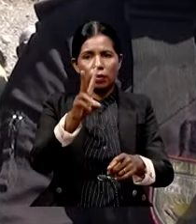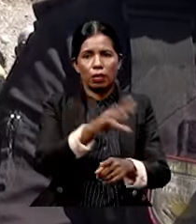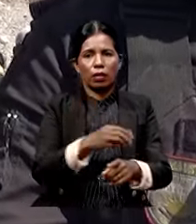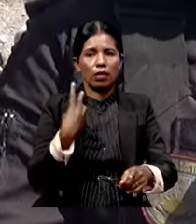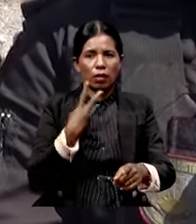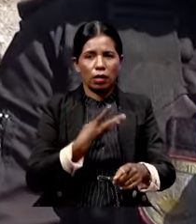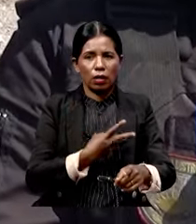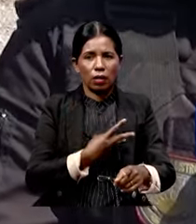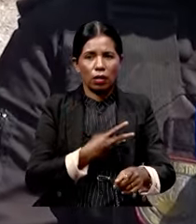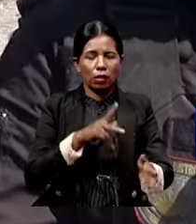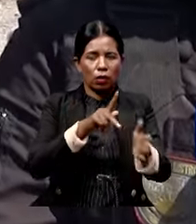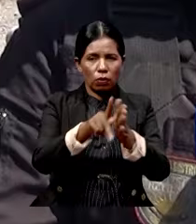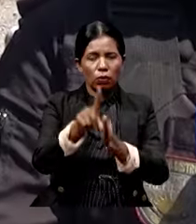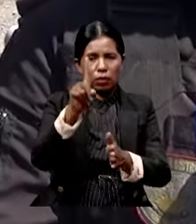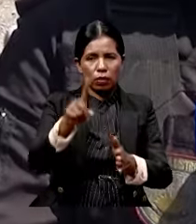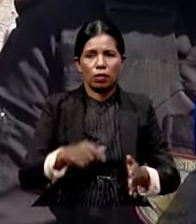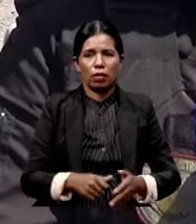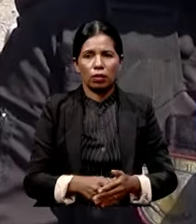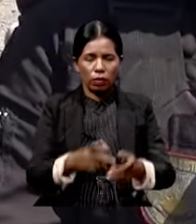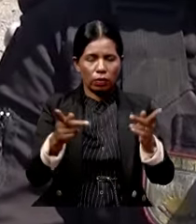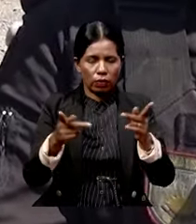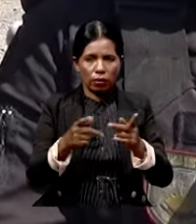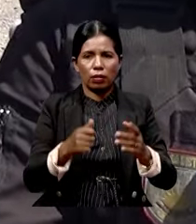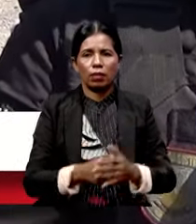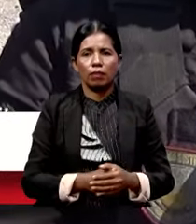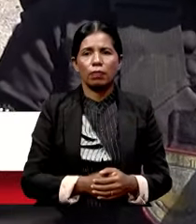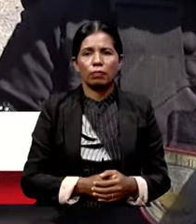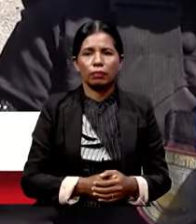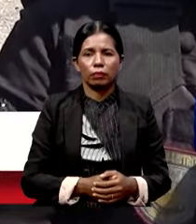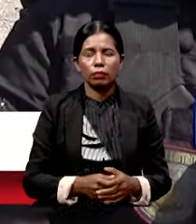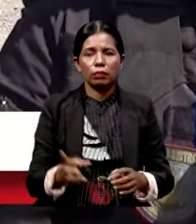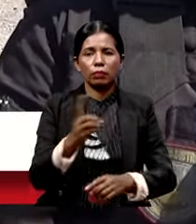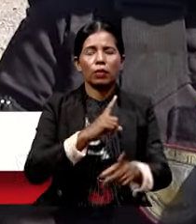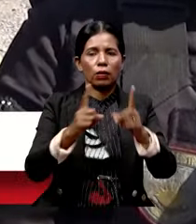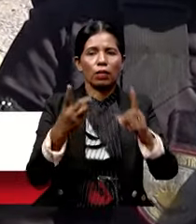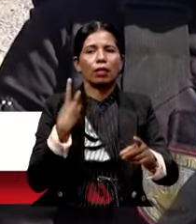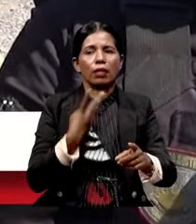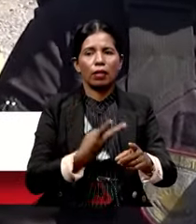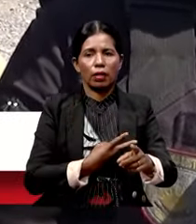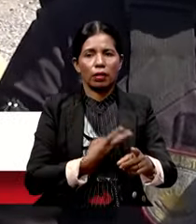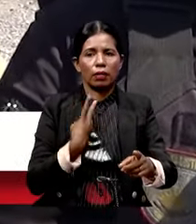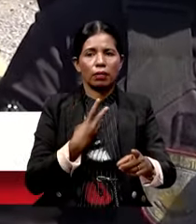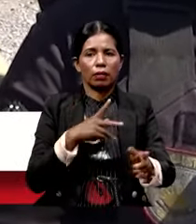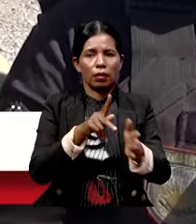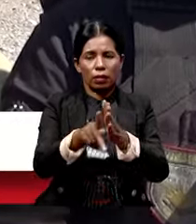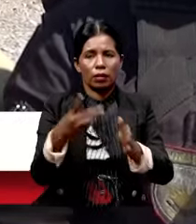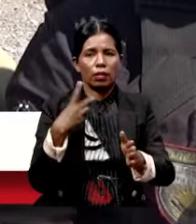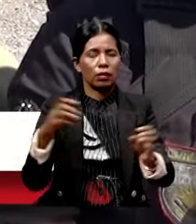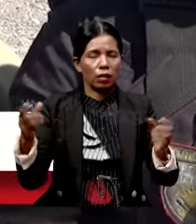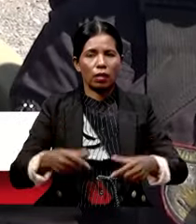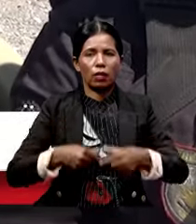filha mãe, consegue ojo de unha, a refomento motaibum. Então, o hinai em culhão, a ordem lá é, e da nebe mecânica, a minha se ojo se la